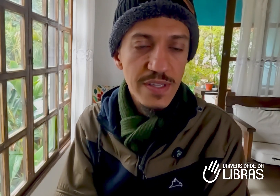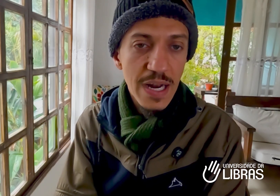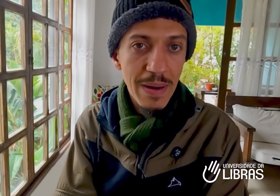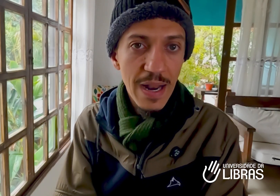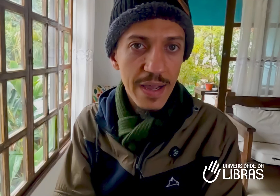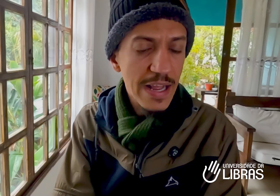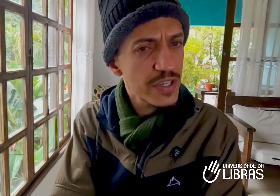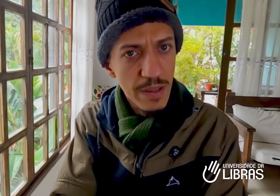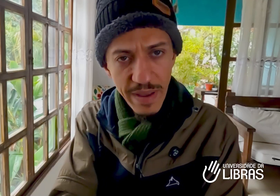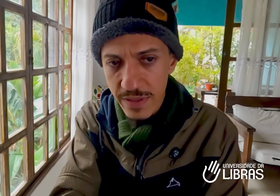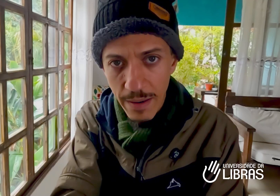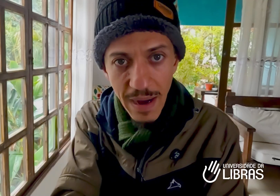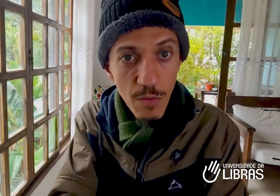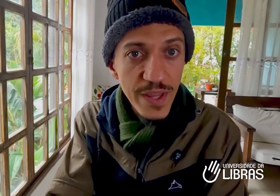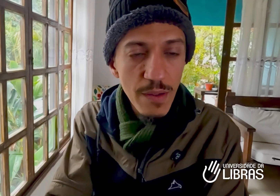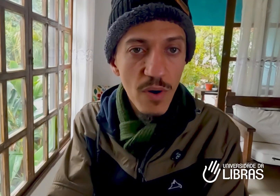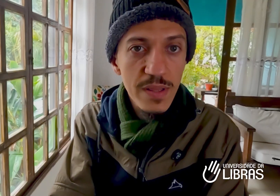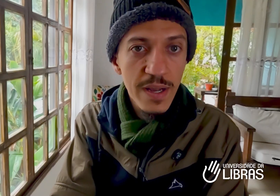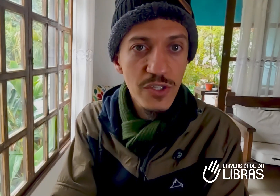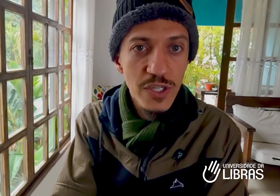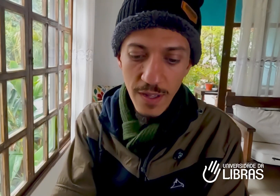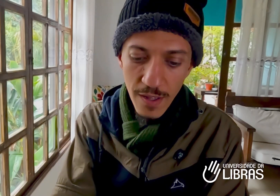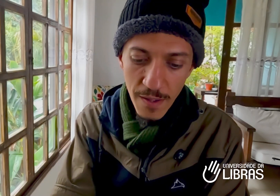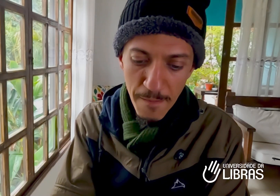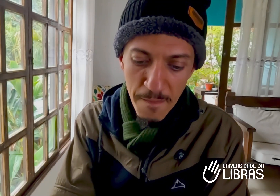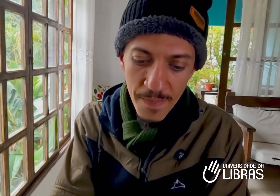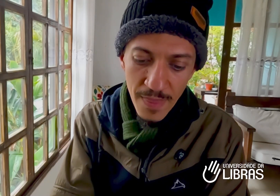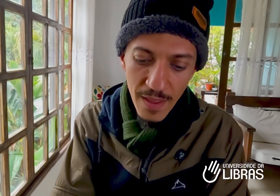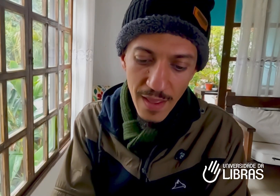desenvolver esse trabalho na creche, que também era um trabalho muito importante,